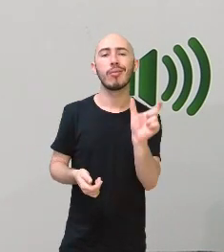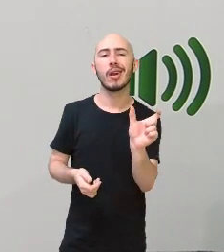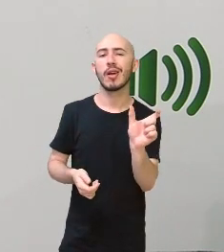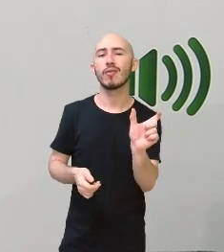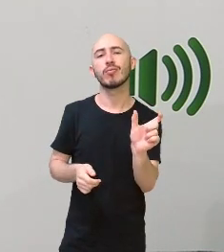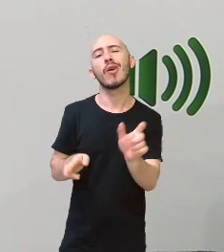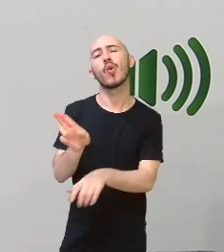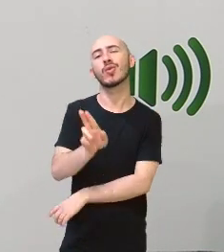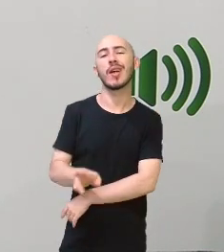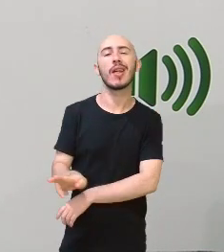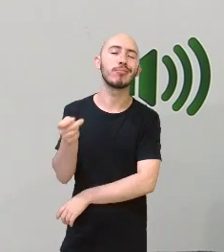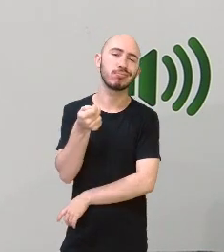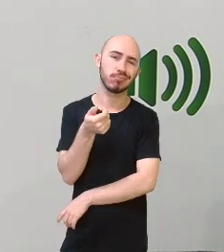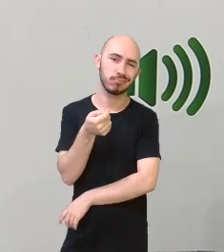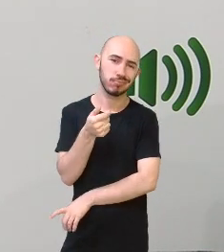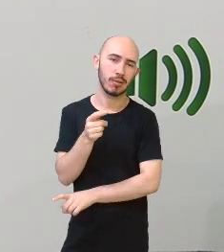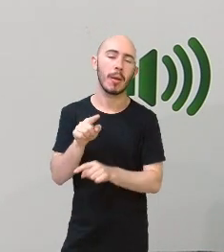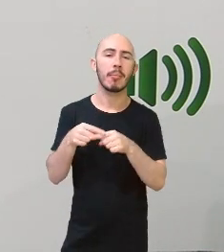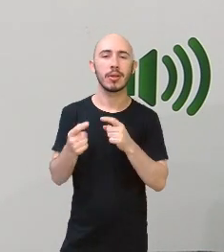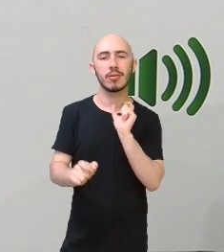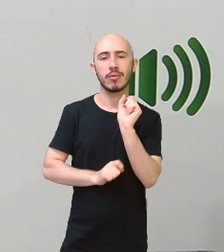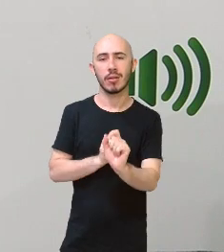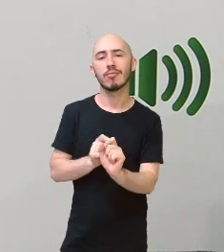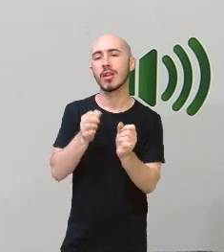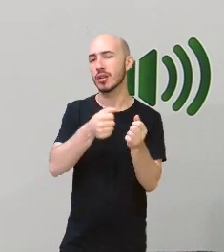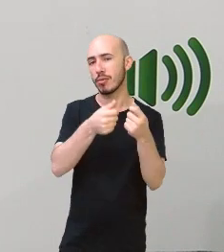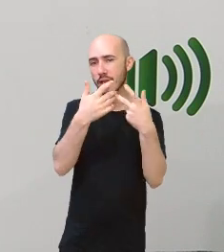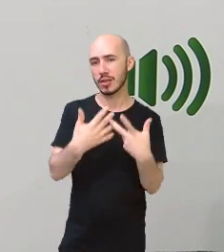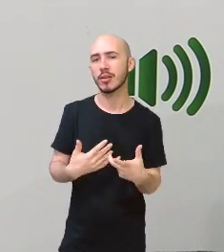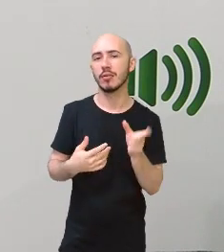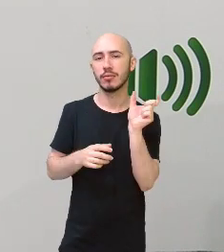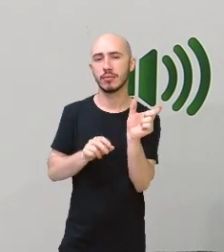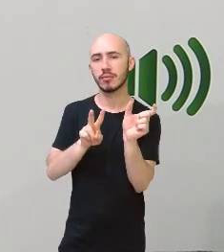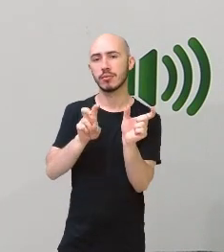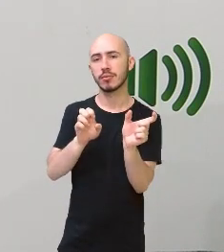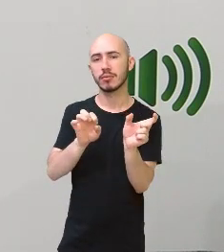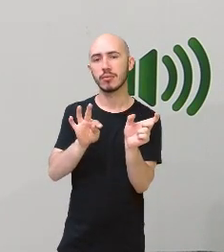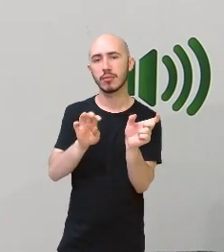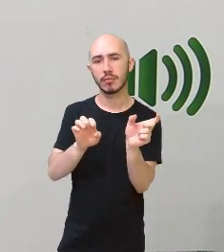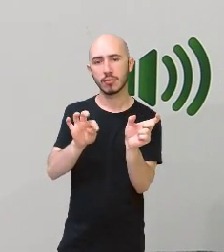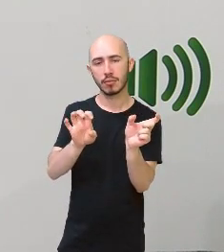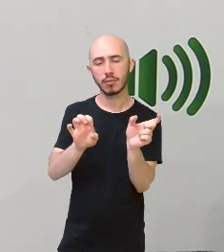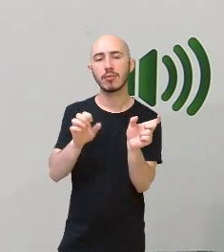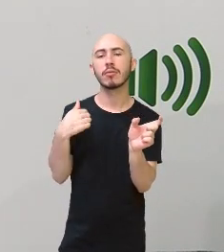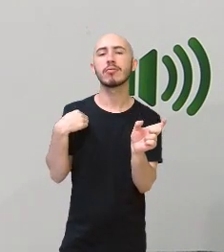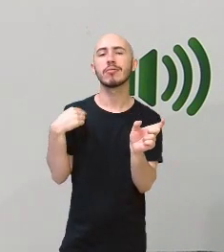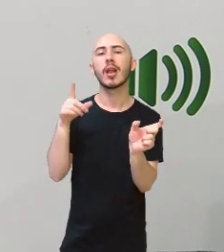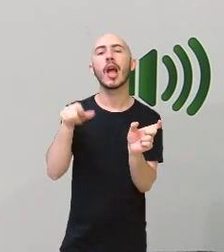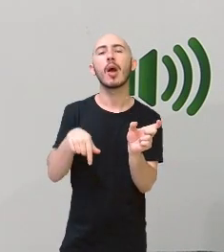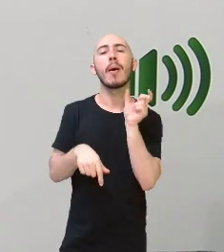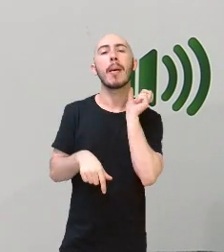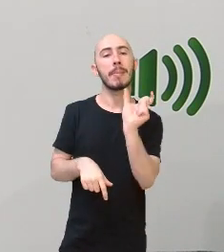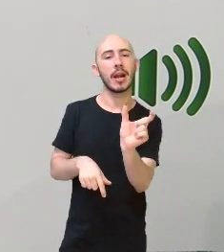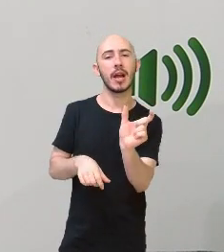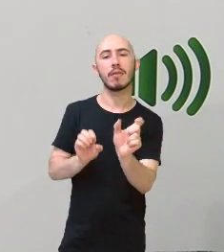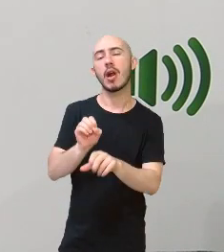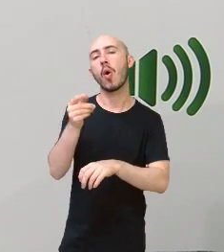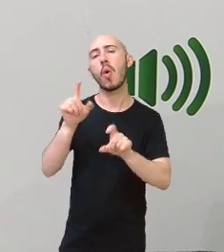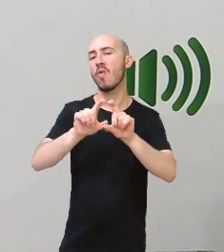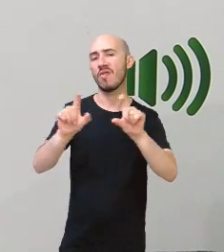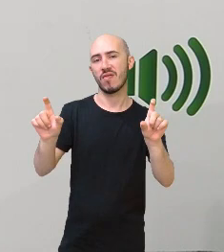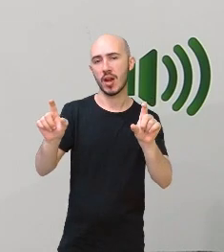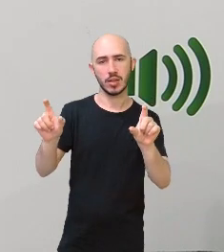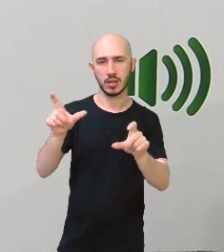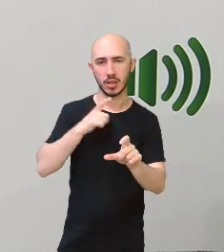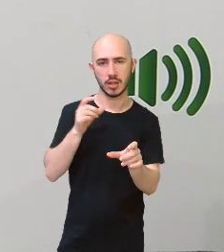pouco utilizada, então, tá aí a explicação. Verbete é uma palavra que a gente encontra, uma palavra ou expressão, não